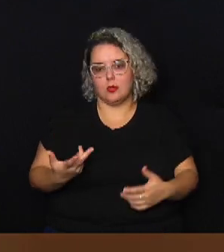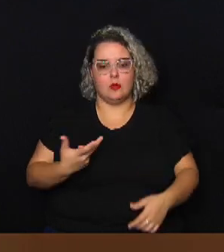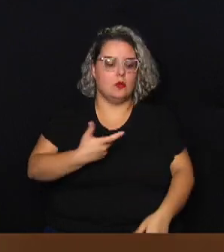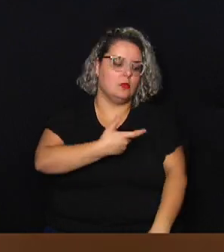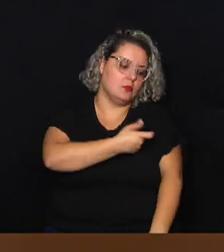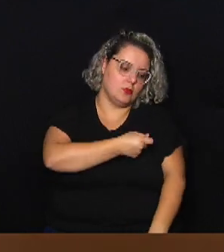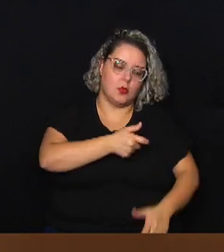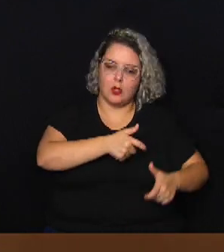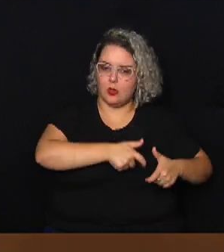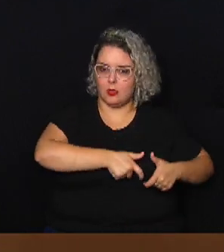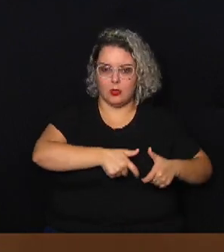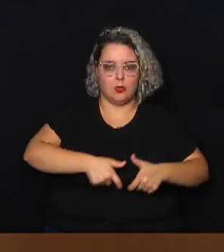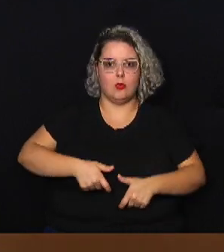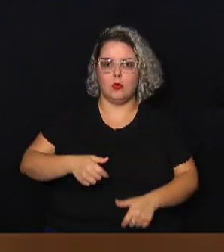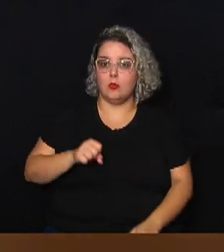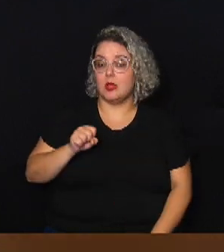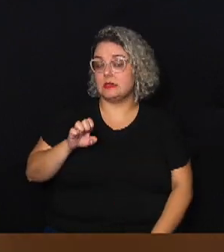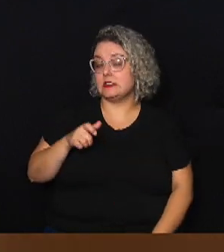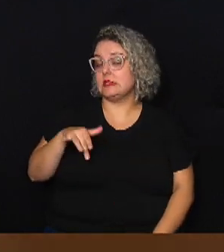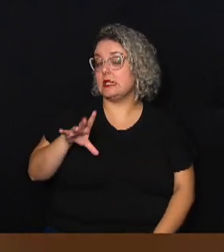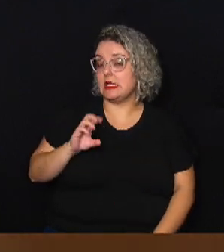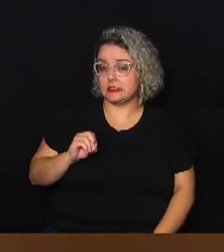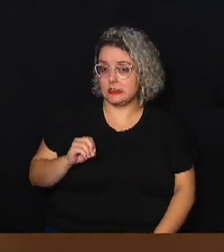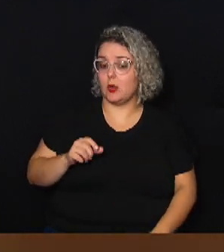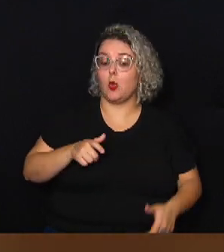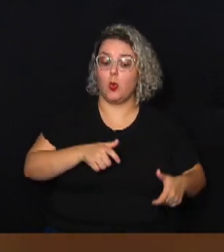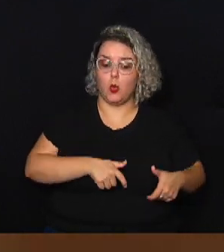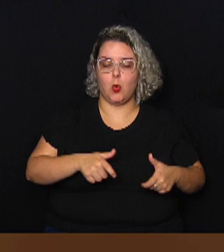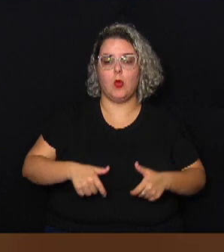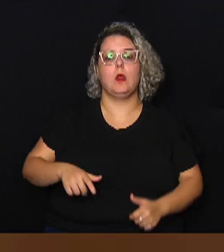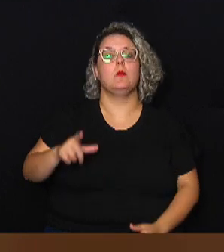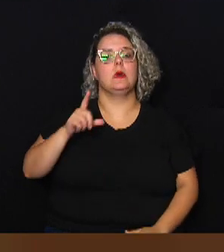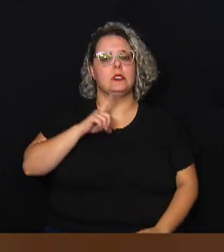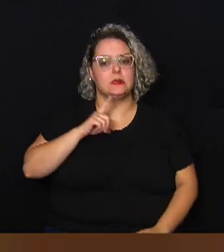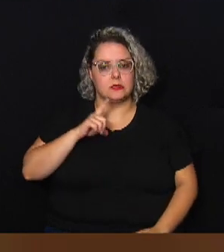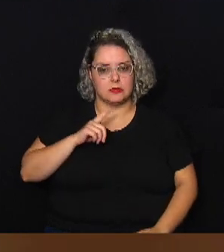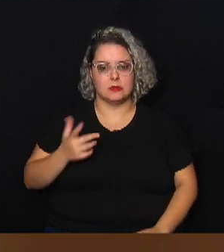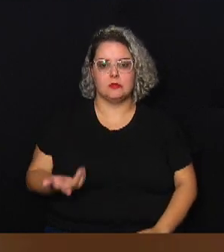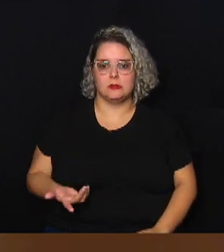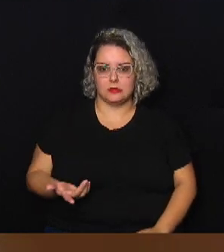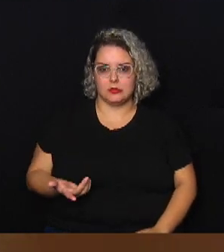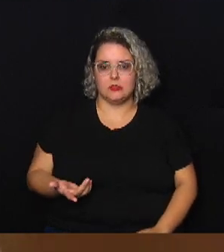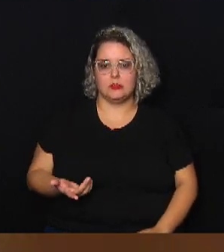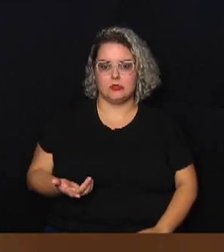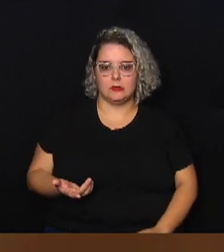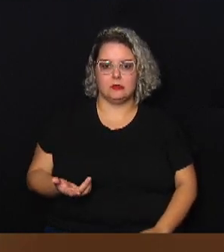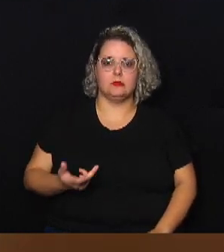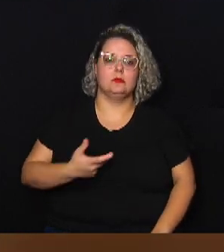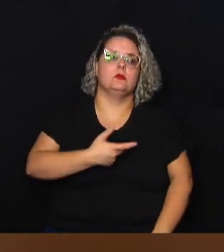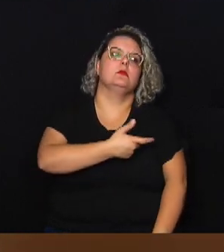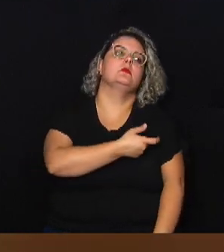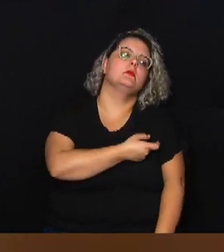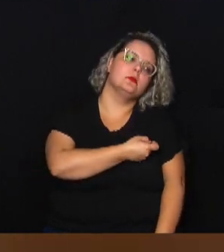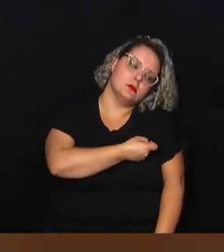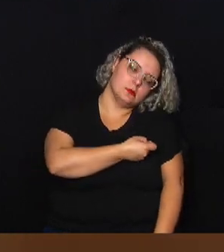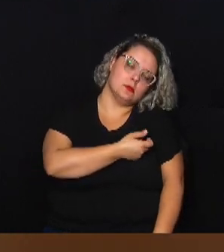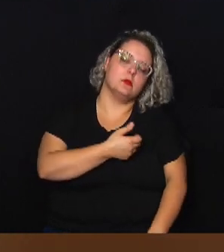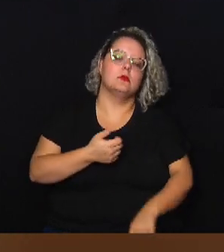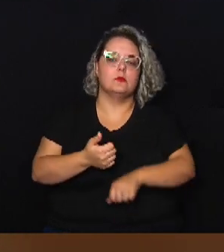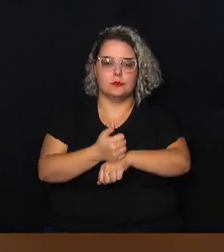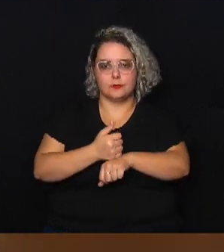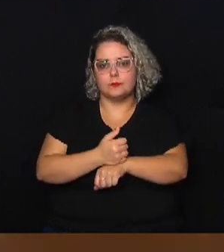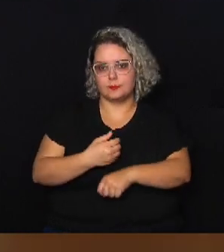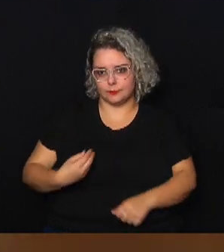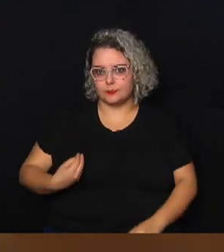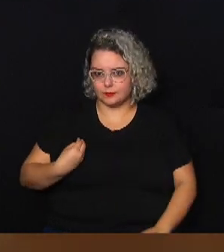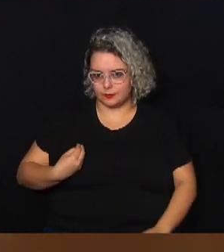local ou uma sedação local, desde que tenha também um anestesista ali presente, né? Quando for